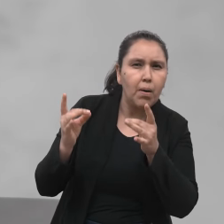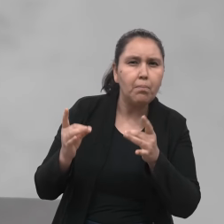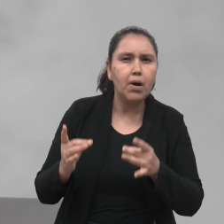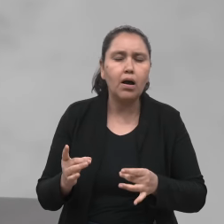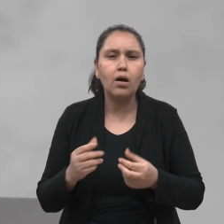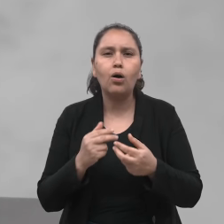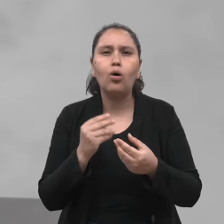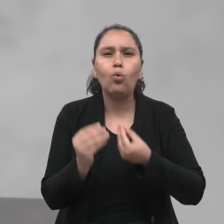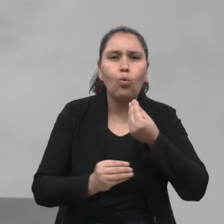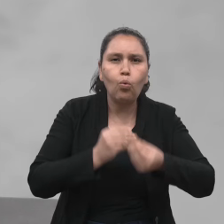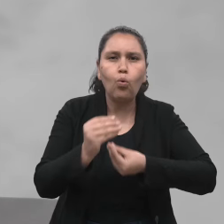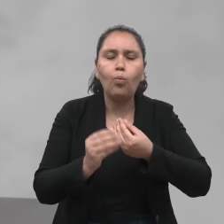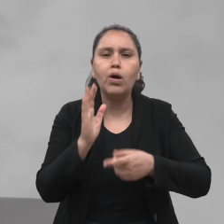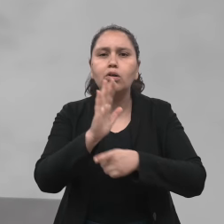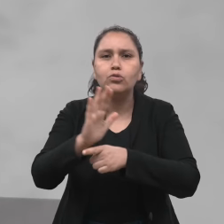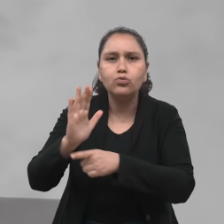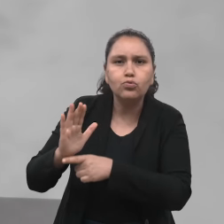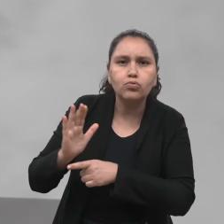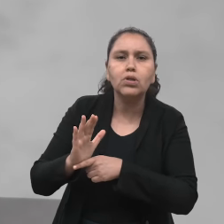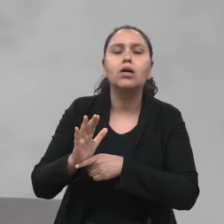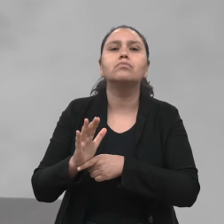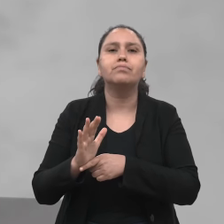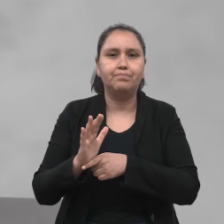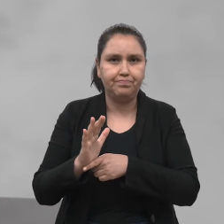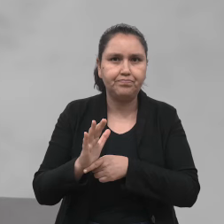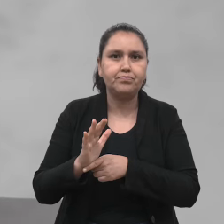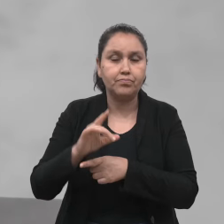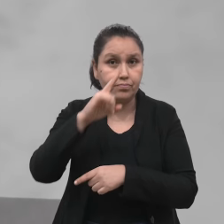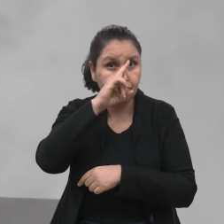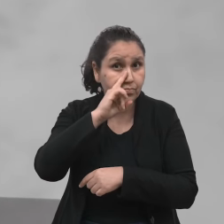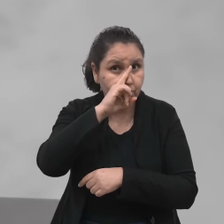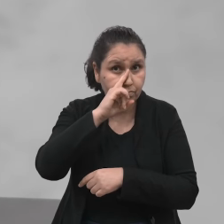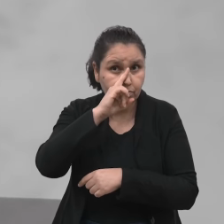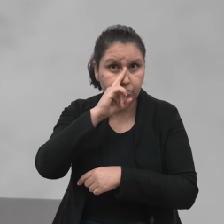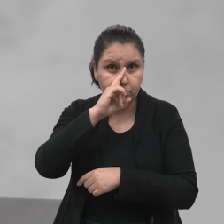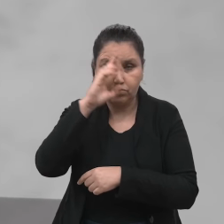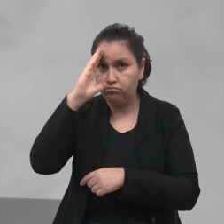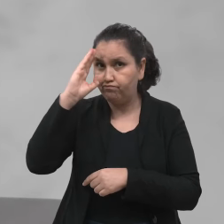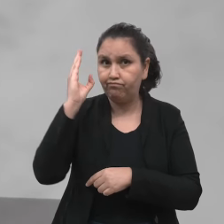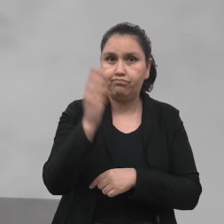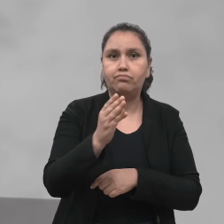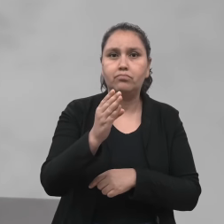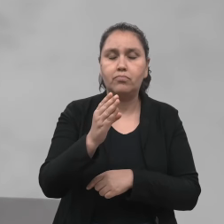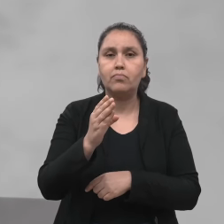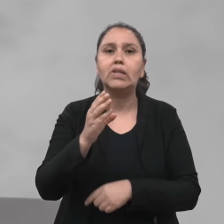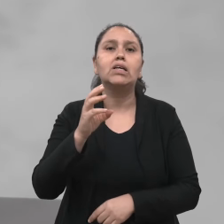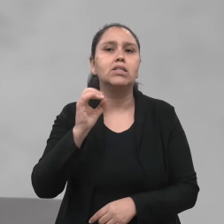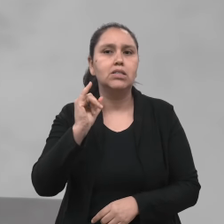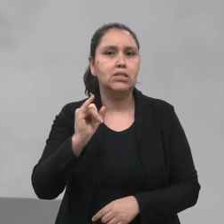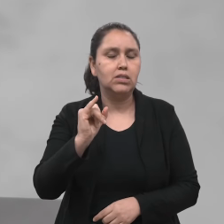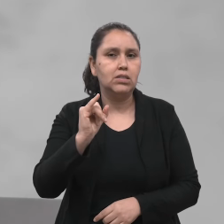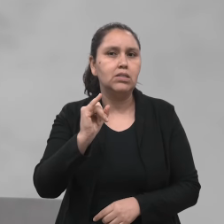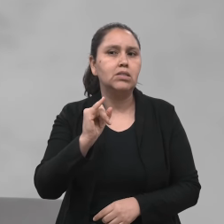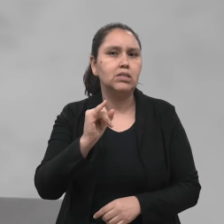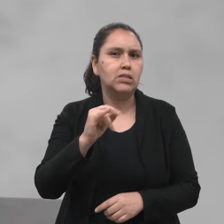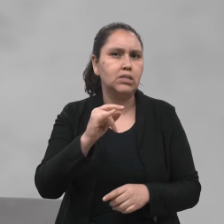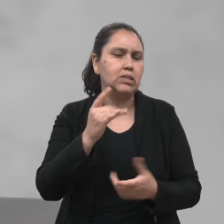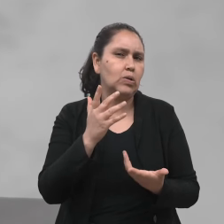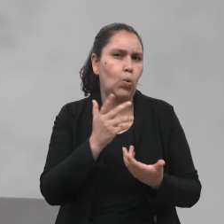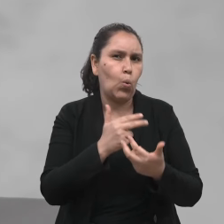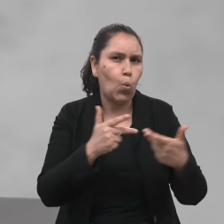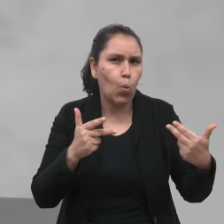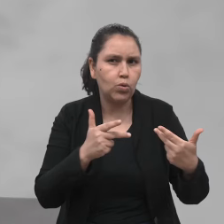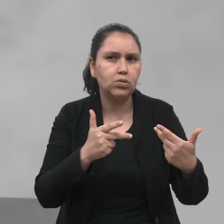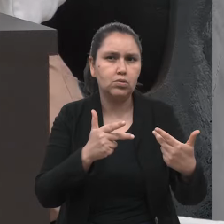na delegacia, eu posso te acompanhar. Qual é a maneira que eu posso te ajudar nesse sentido? Então, risco iminente, a gente intervém. Se não é risco iminente, a gente faz uma rede de